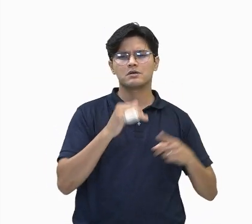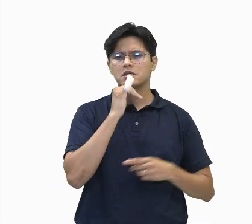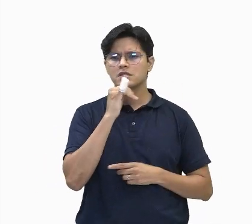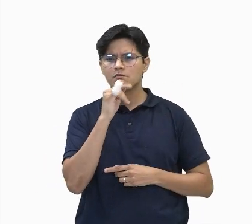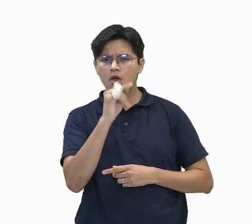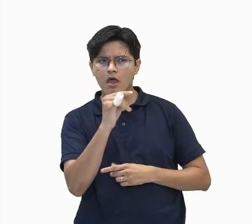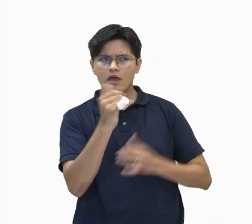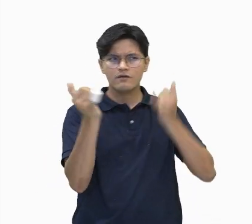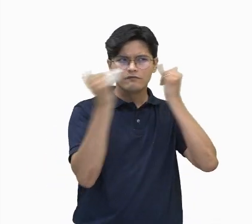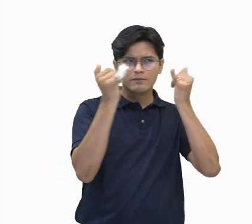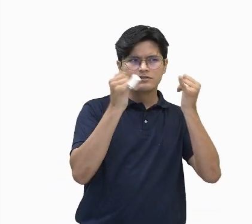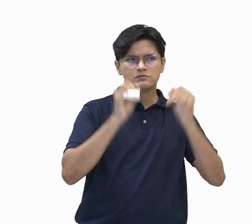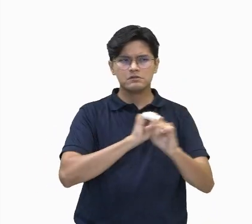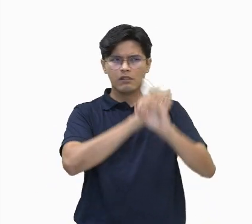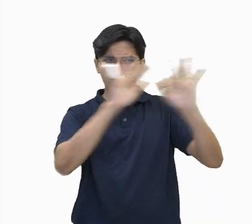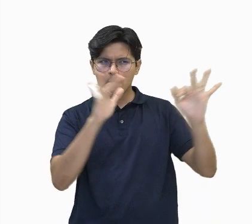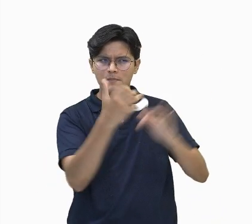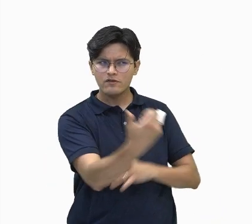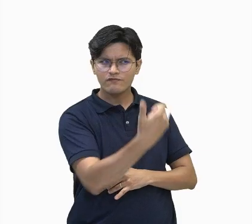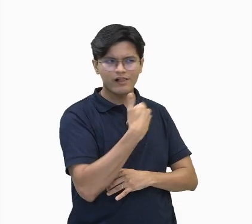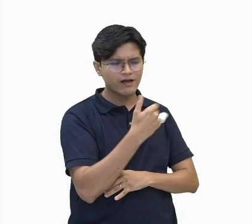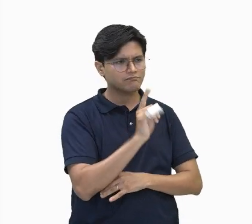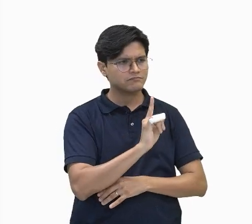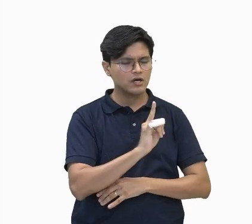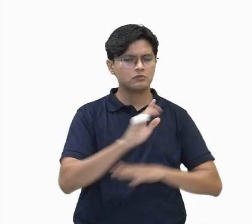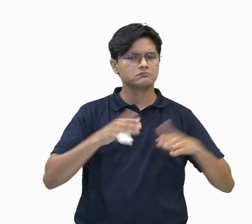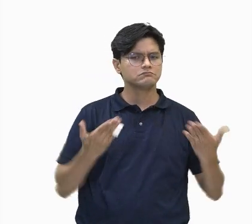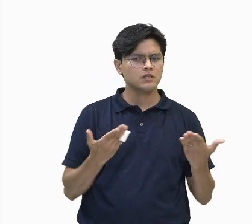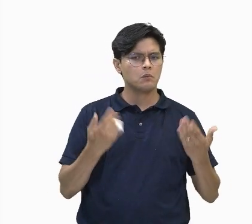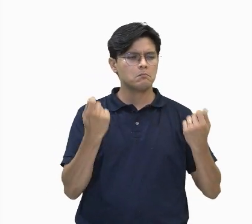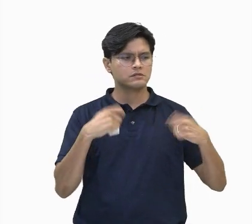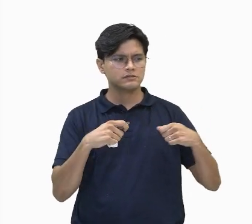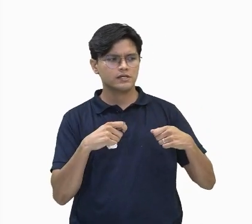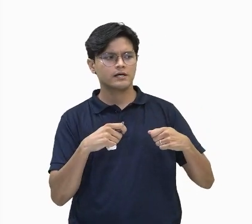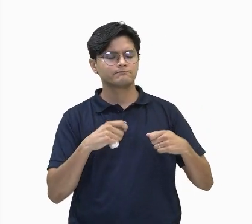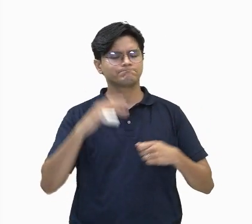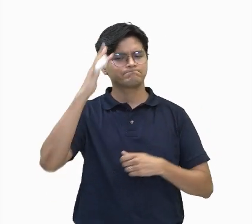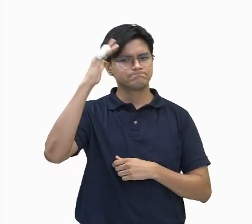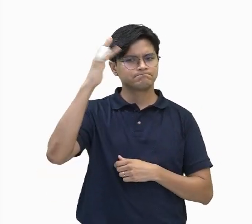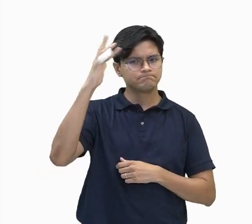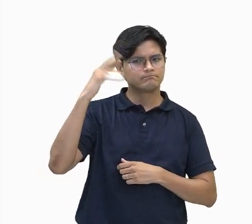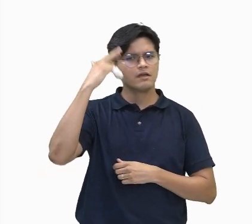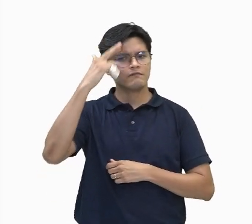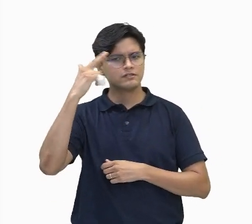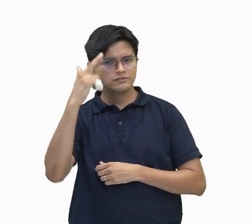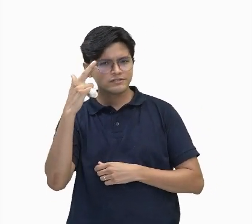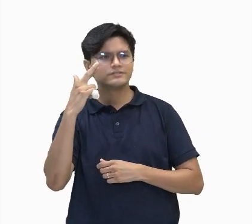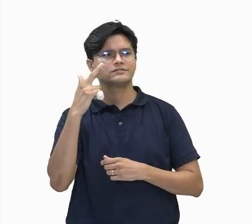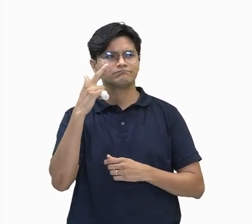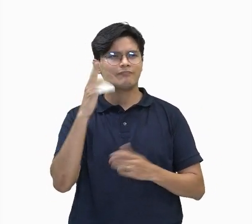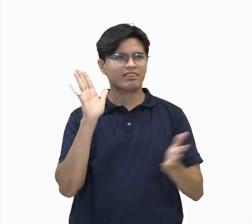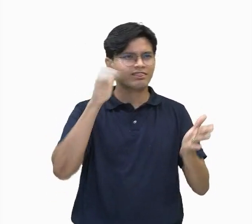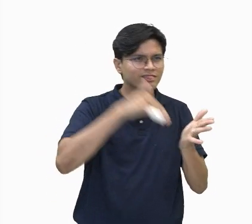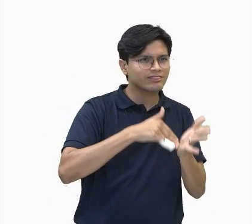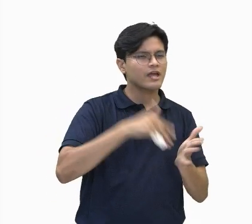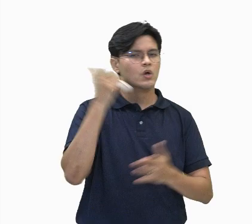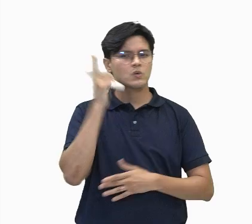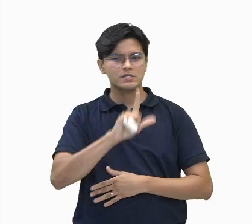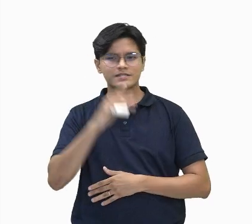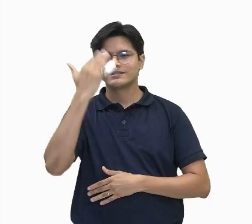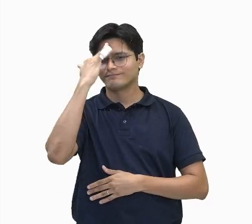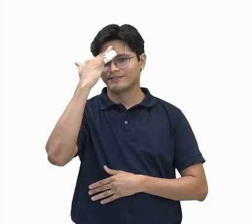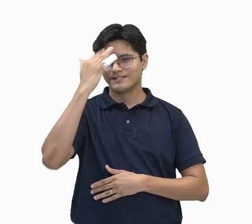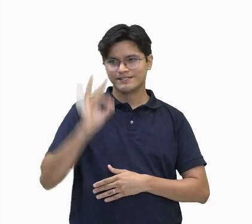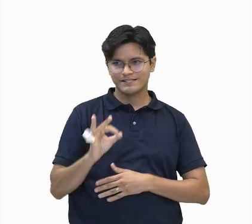suas próprias conclusões a partir de algo que foi dito a você, a partir de algo que foi desenvolvido por alguém, você precisou captar